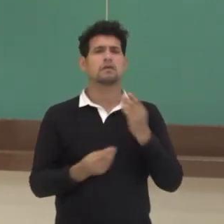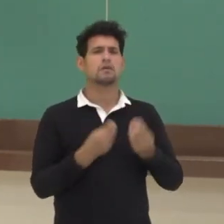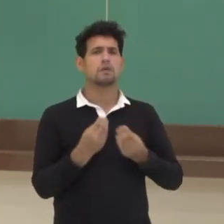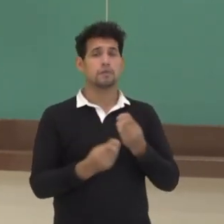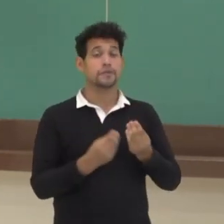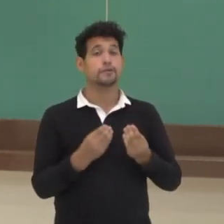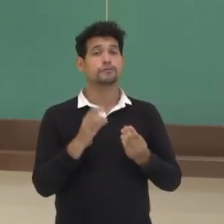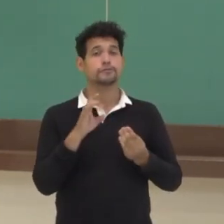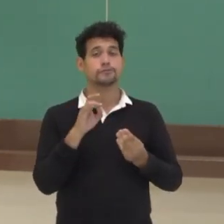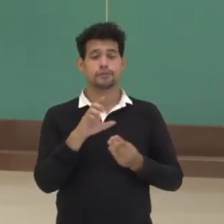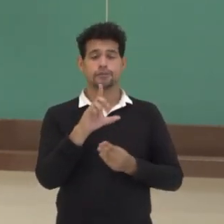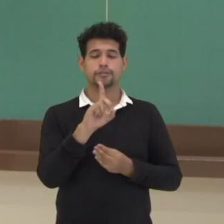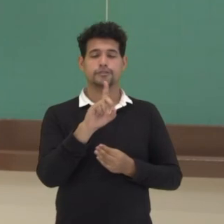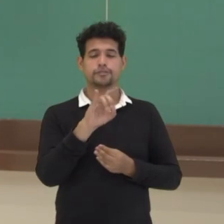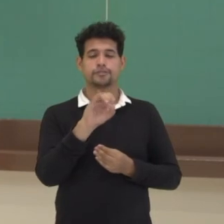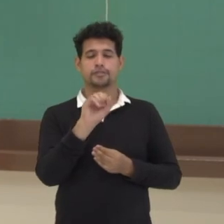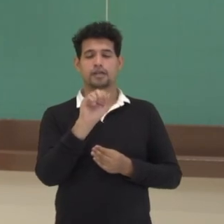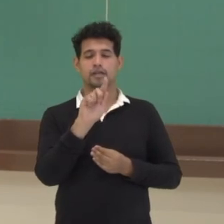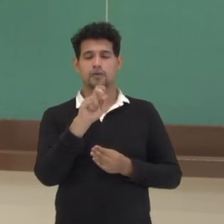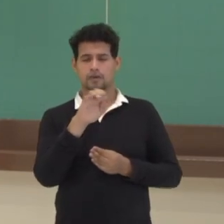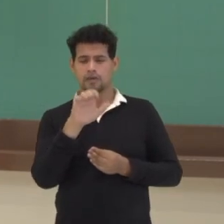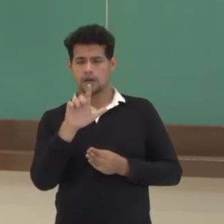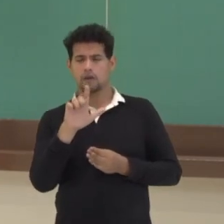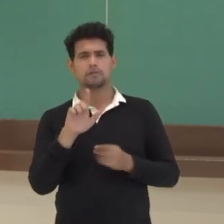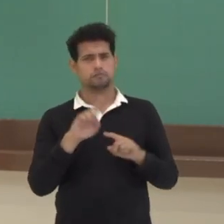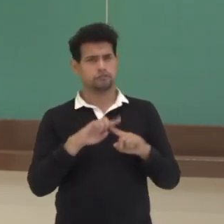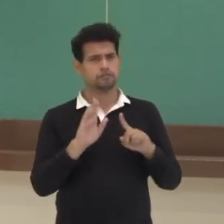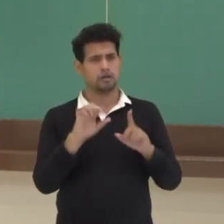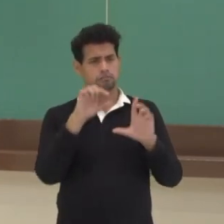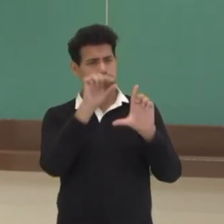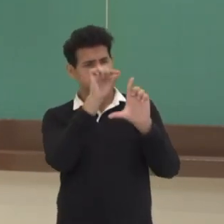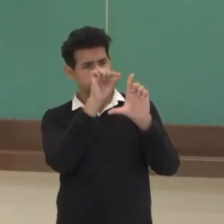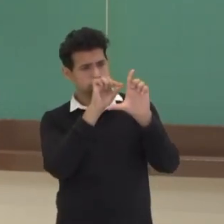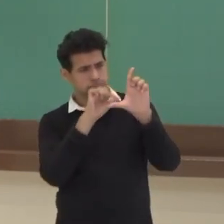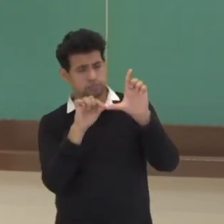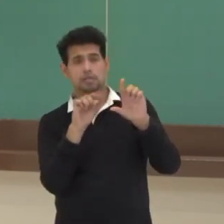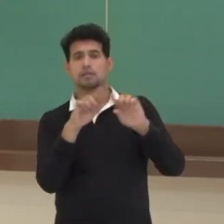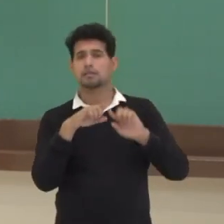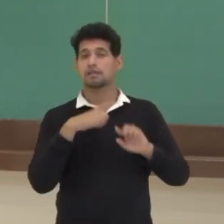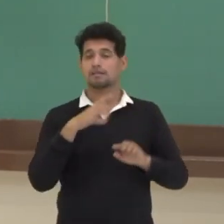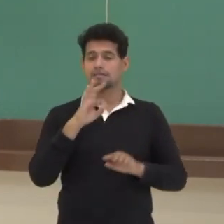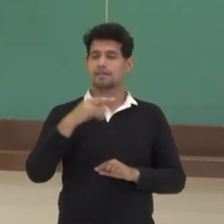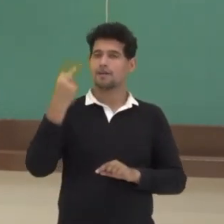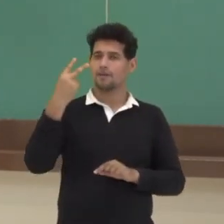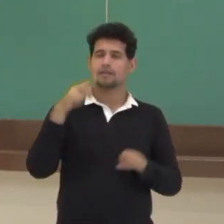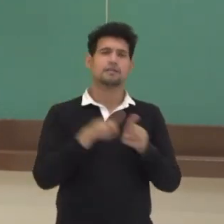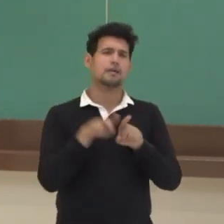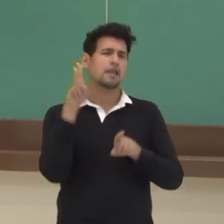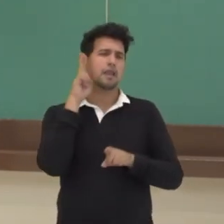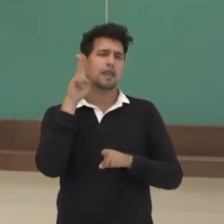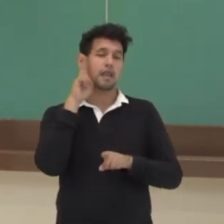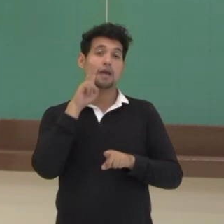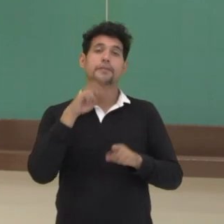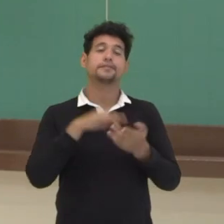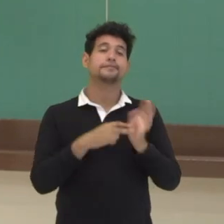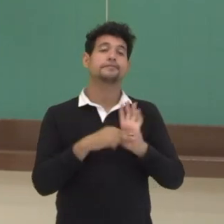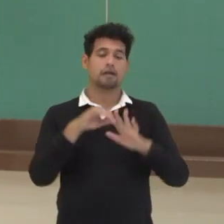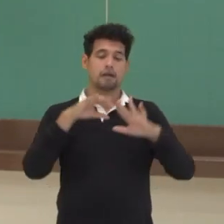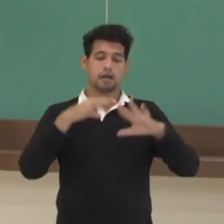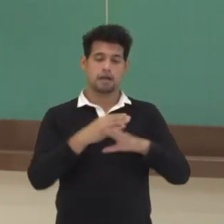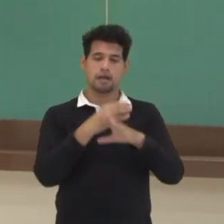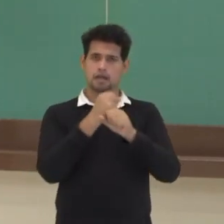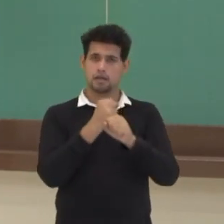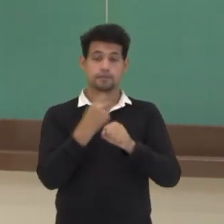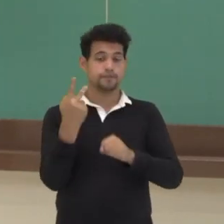a diagonal. Então, como eu vou ter d ao quadrado, lembra que a hipotenusa é a soma dos